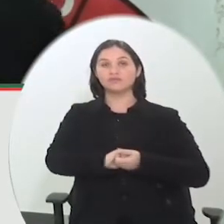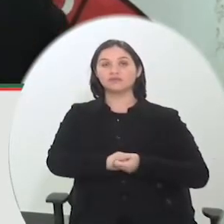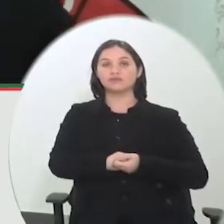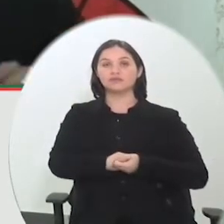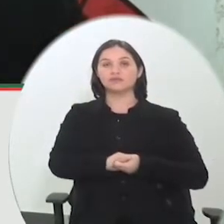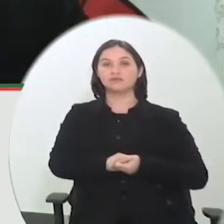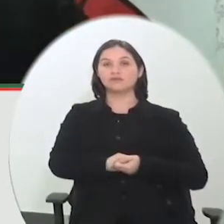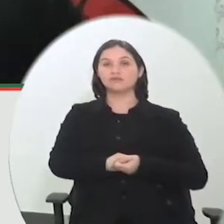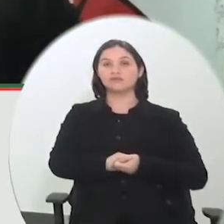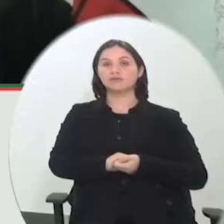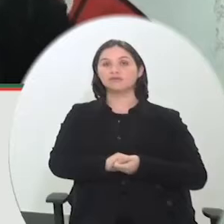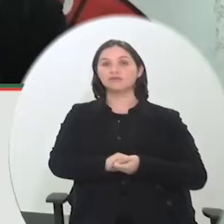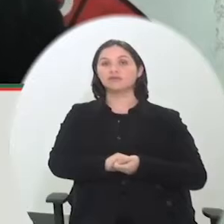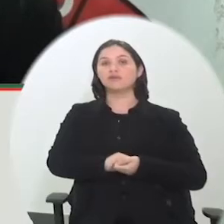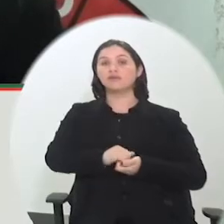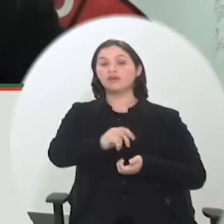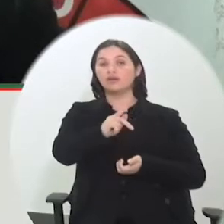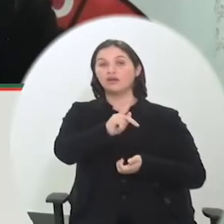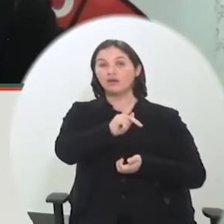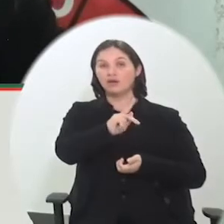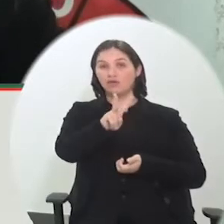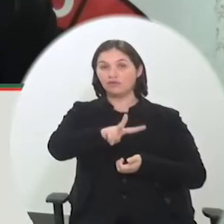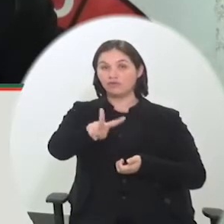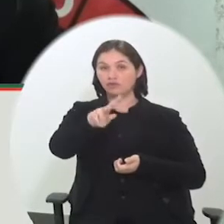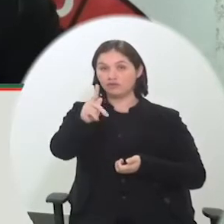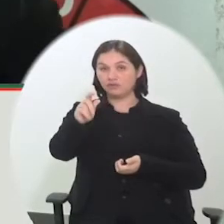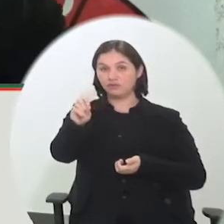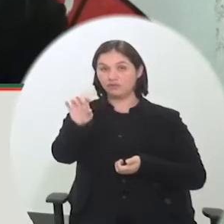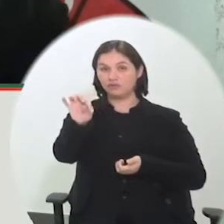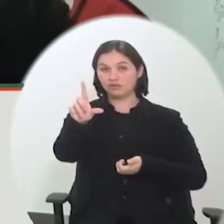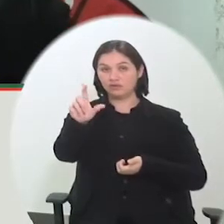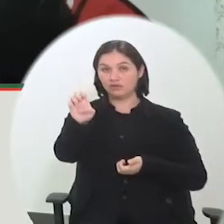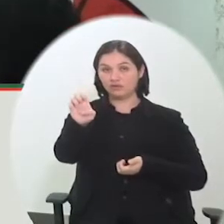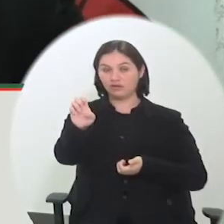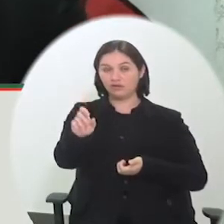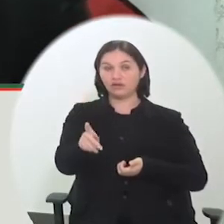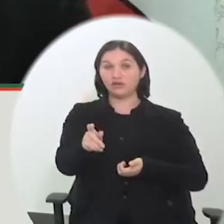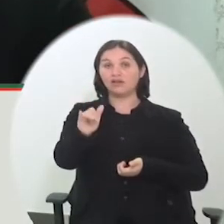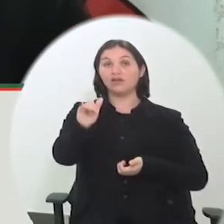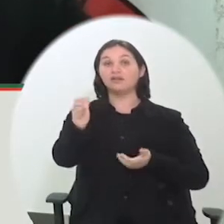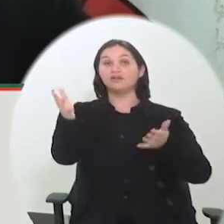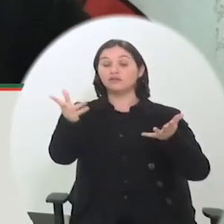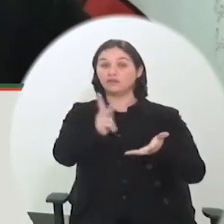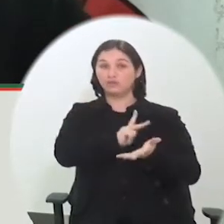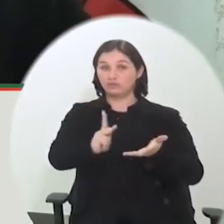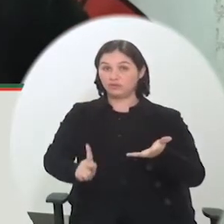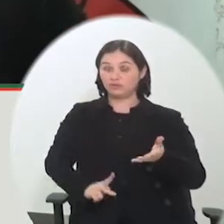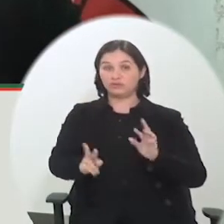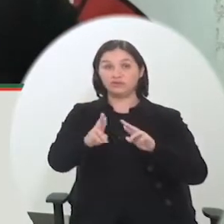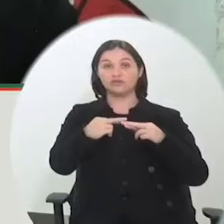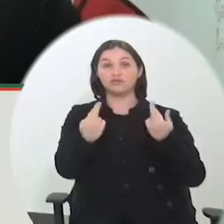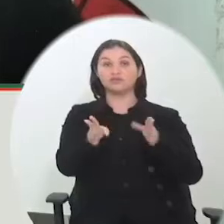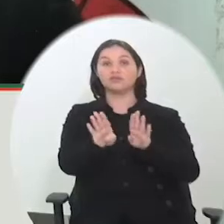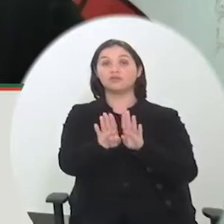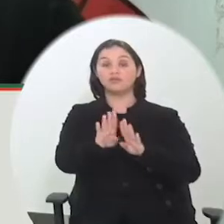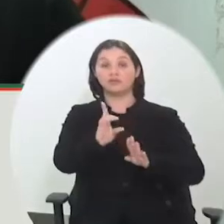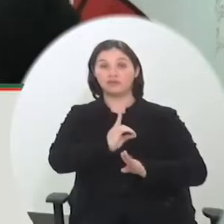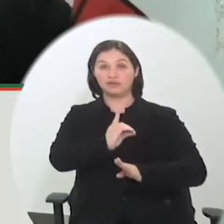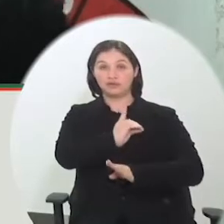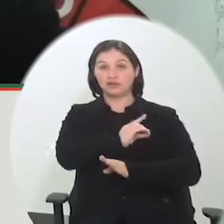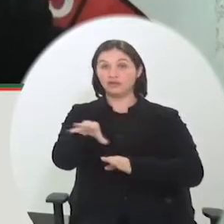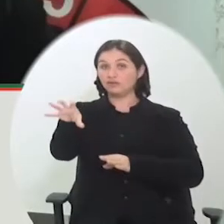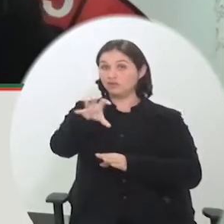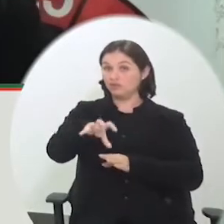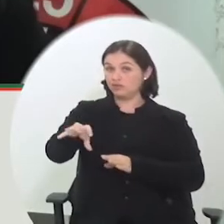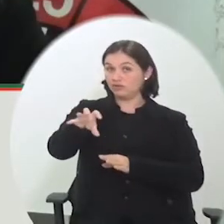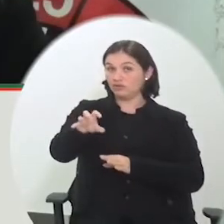Potelec, que está presidindo essa sessão. Também ao Dr. Paulo Noberto, nosso delegado-geral da Polícia Civil. Seja bem-vindo aqui em